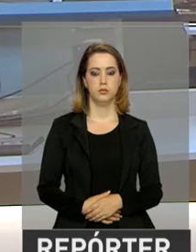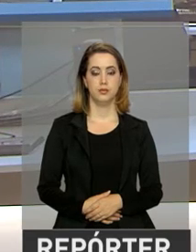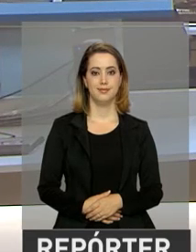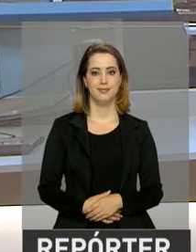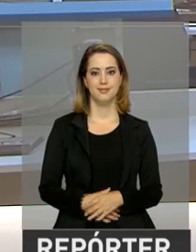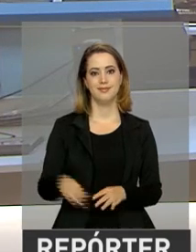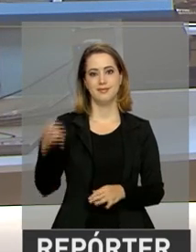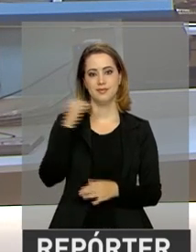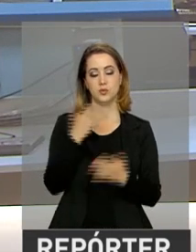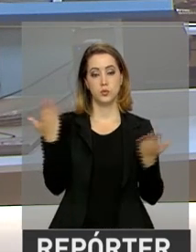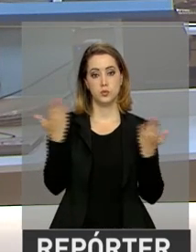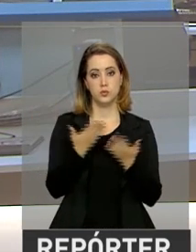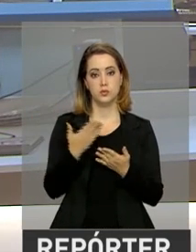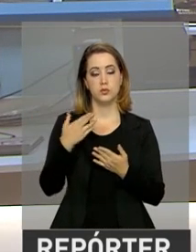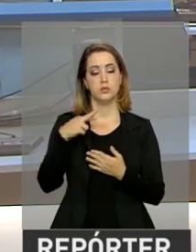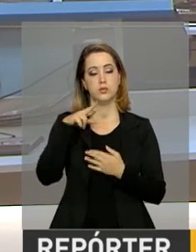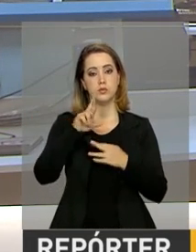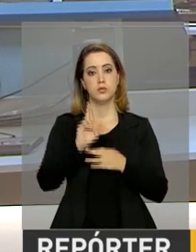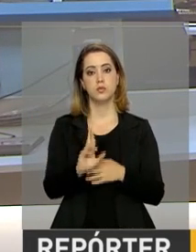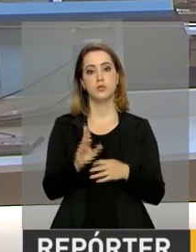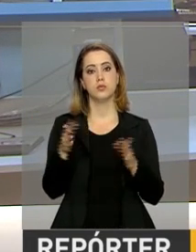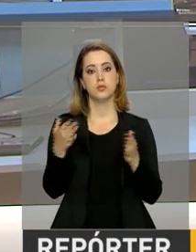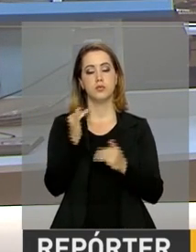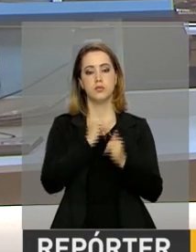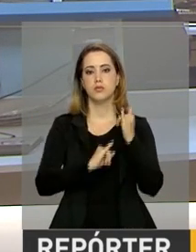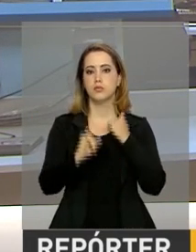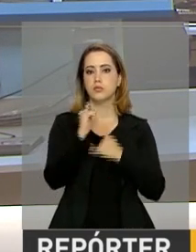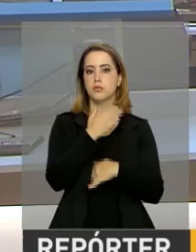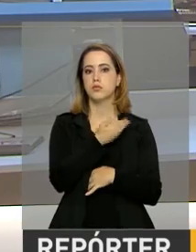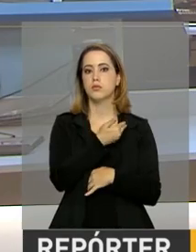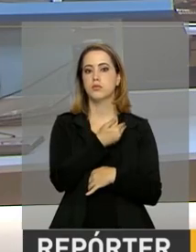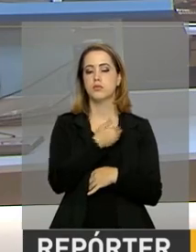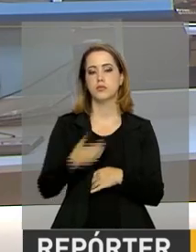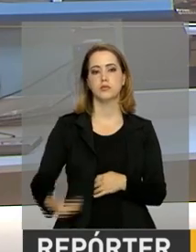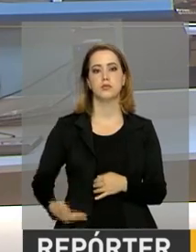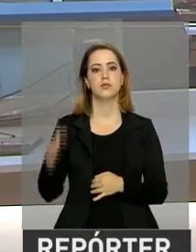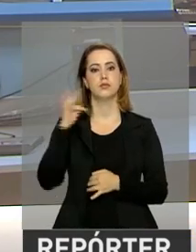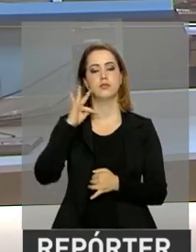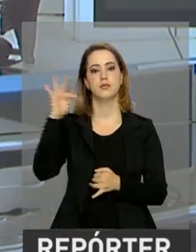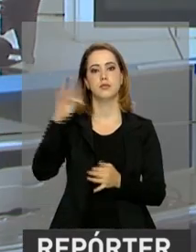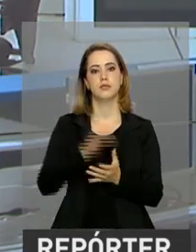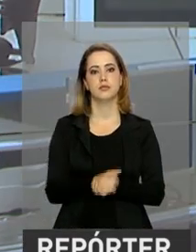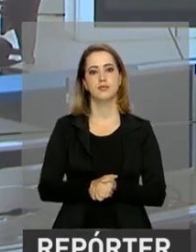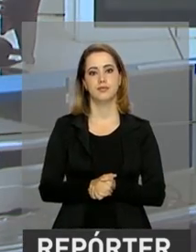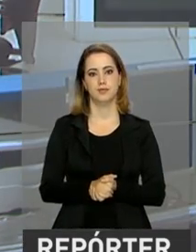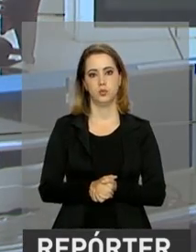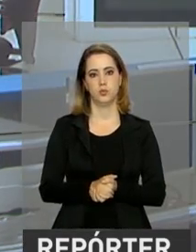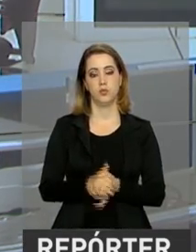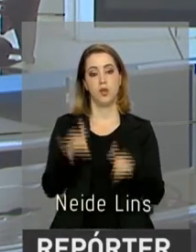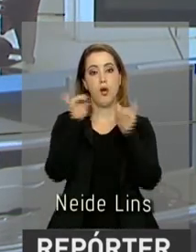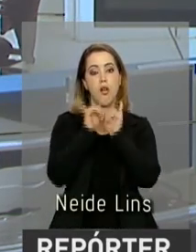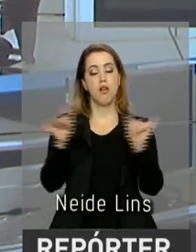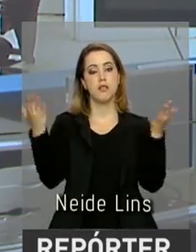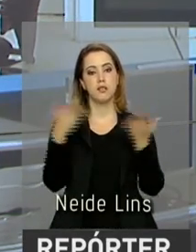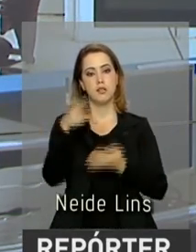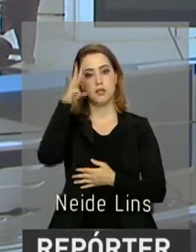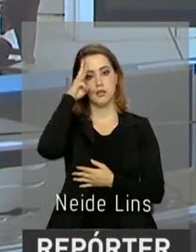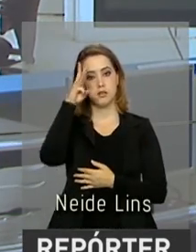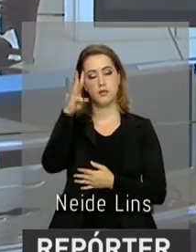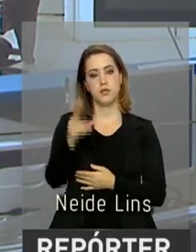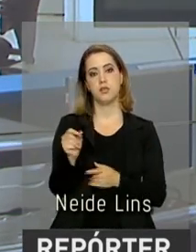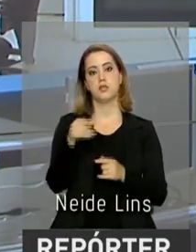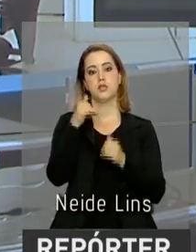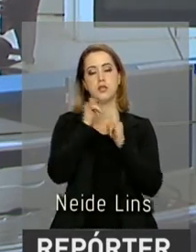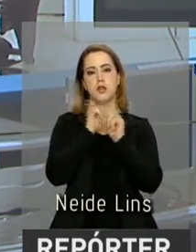olá estamos de volta com repórter nbr as principais notícias do governo federal foi lançado nesta terça-feira